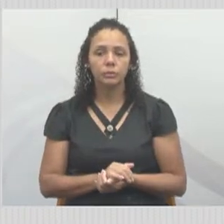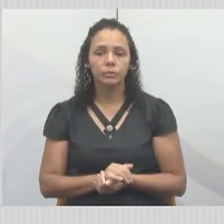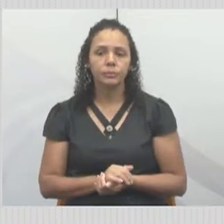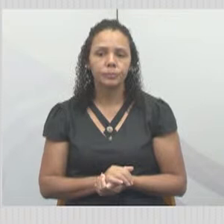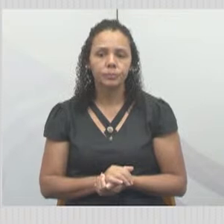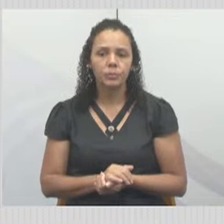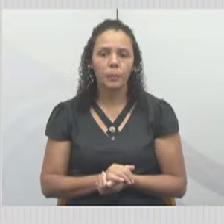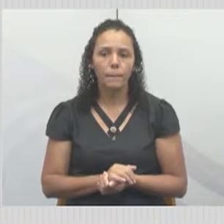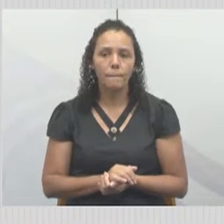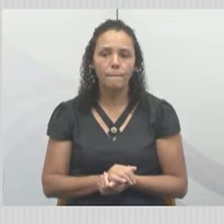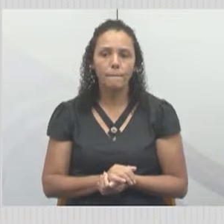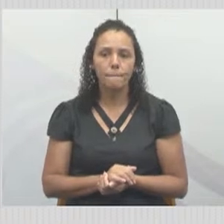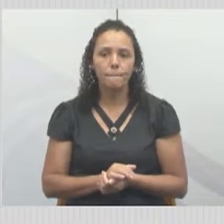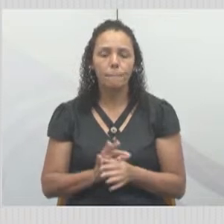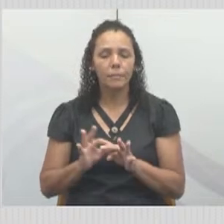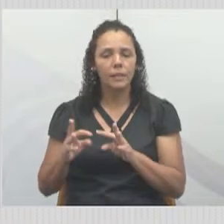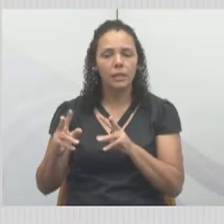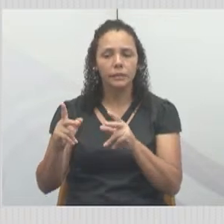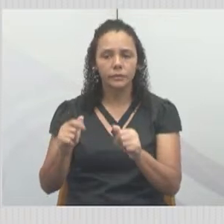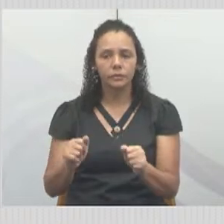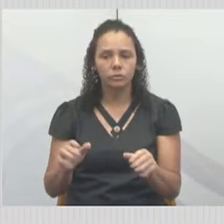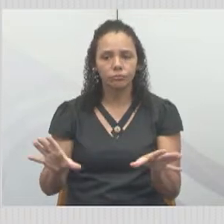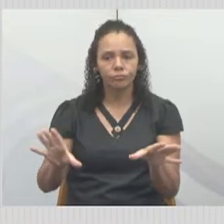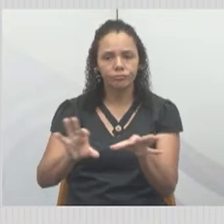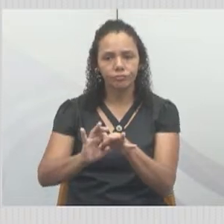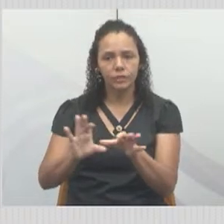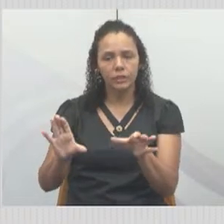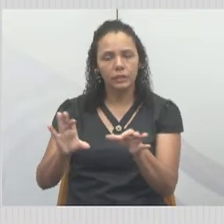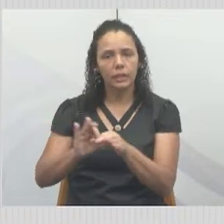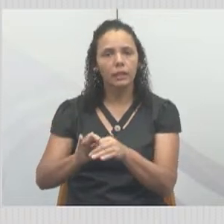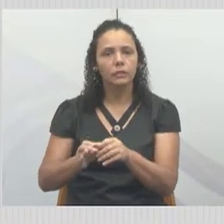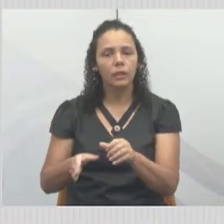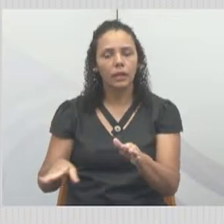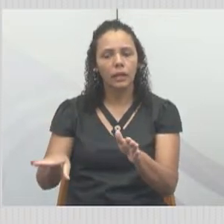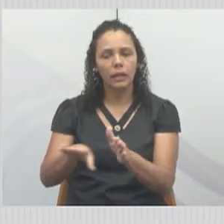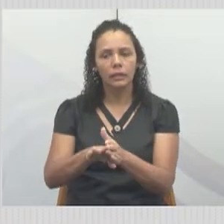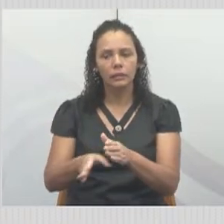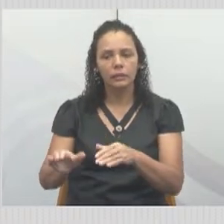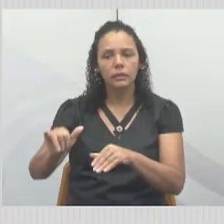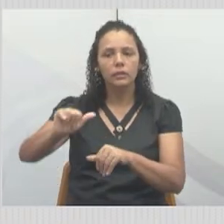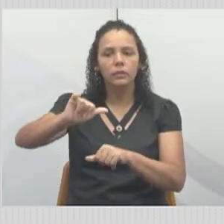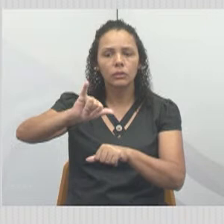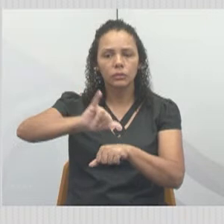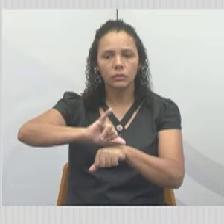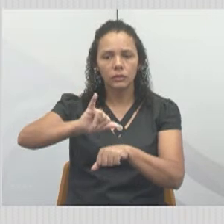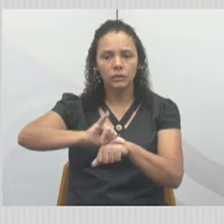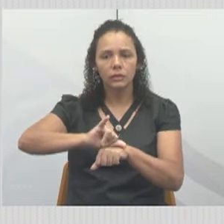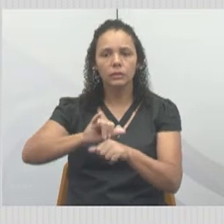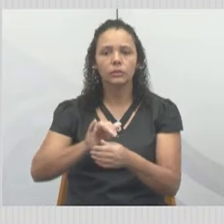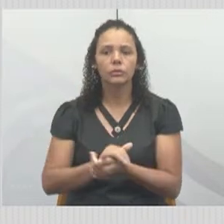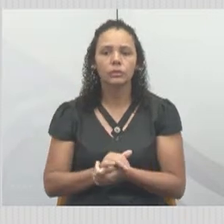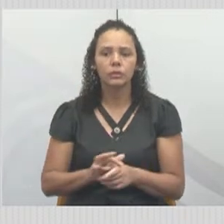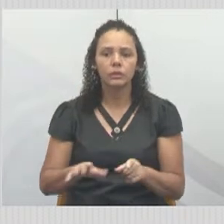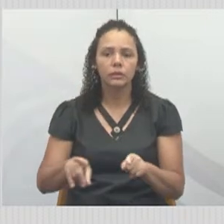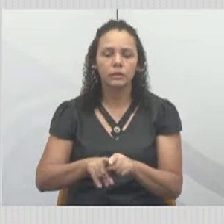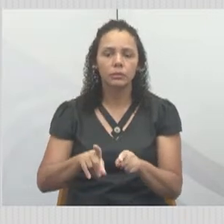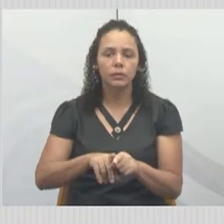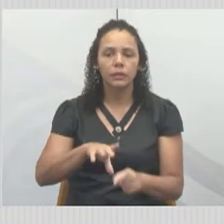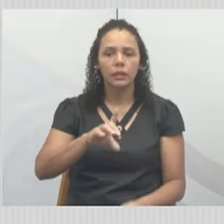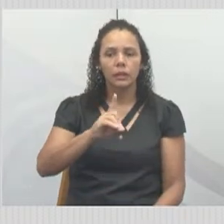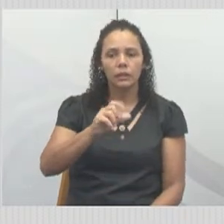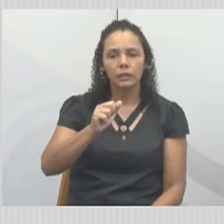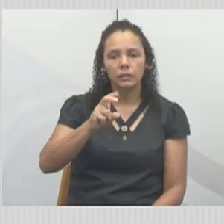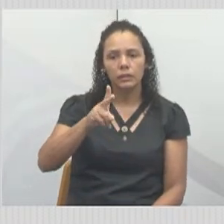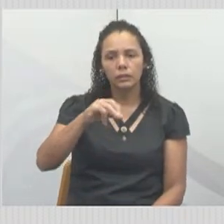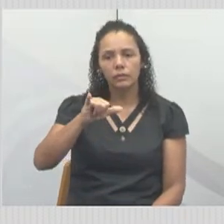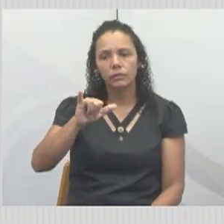Grande, Jardim Paraíba, São José, todas essas regiões ligadas ao centro por ciclovias. A ligação da Davilino com a